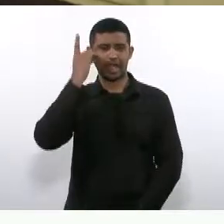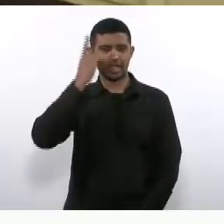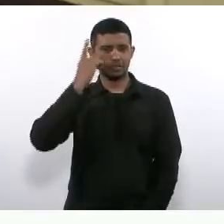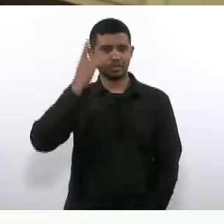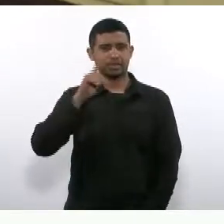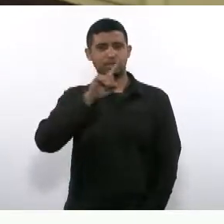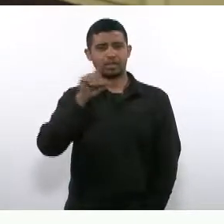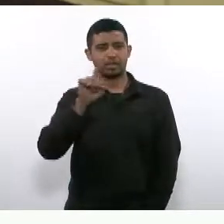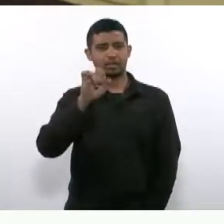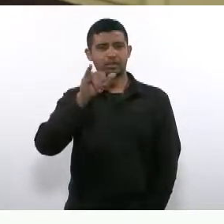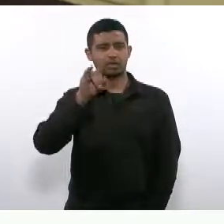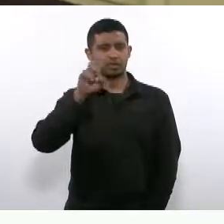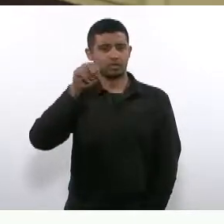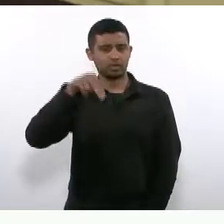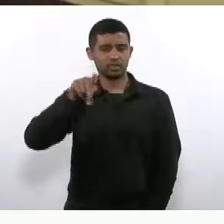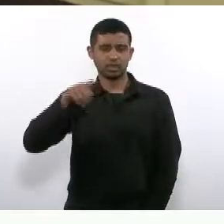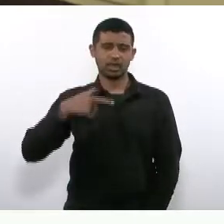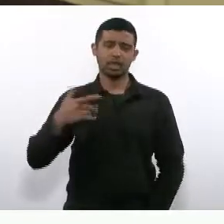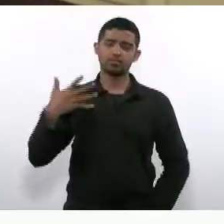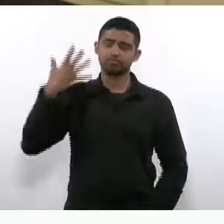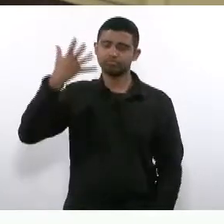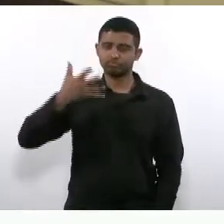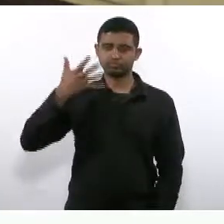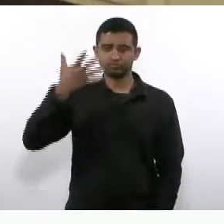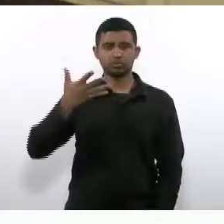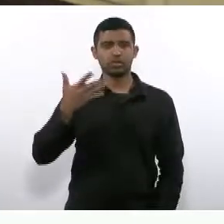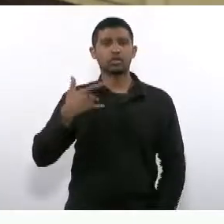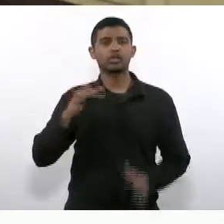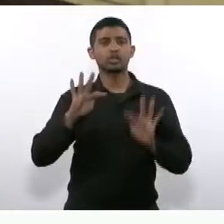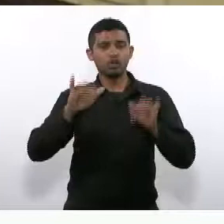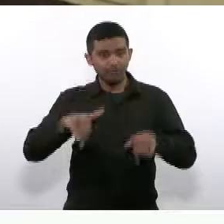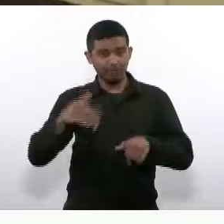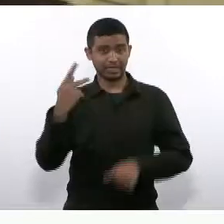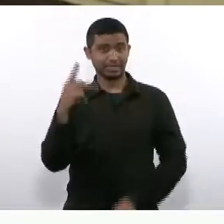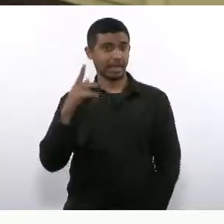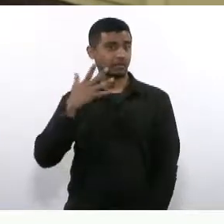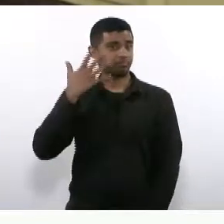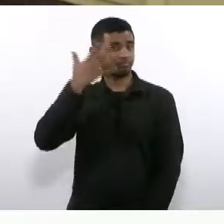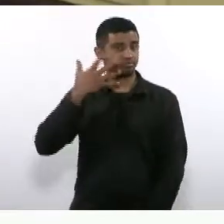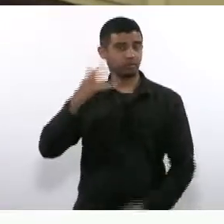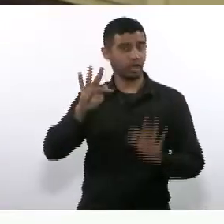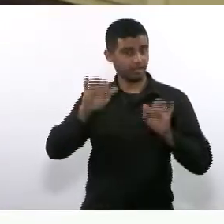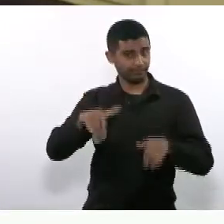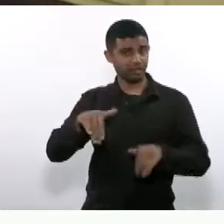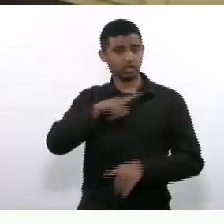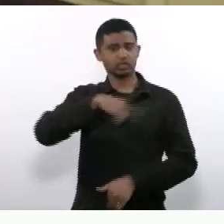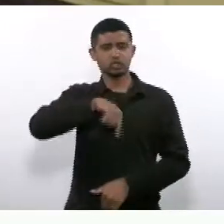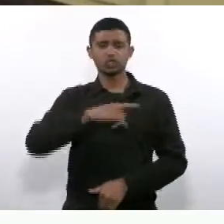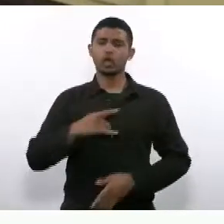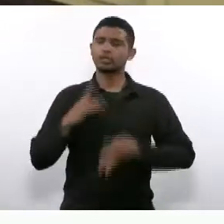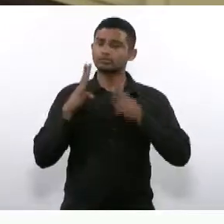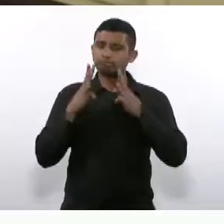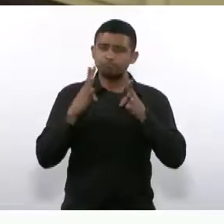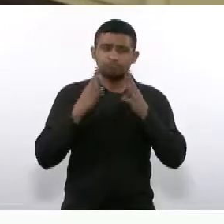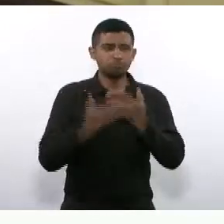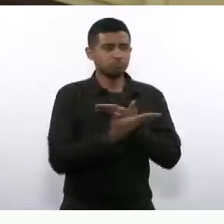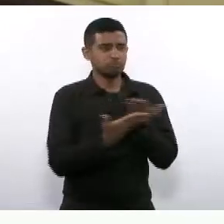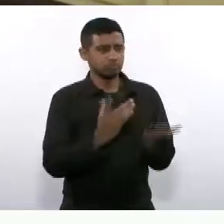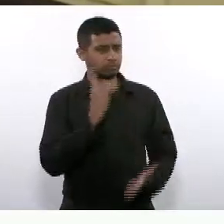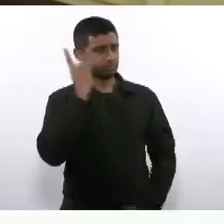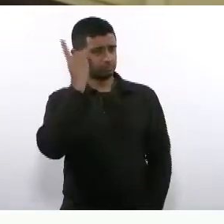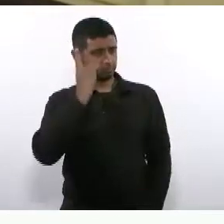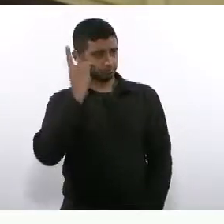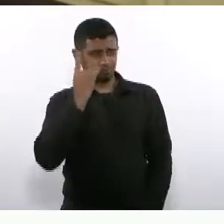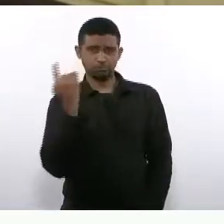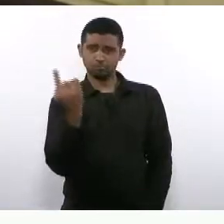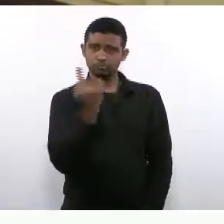irá se pronunciar e nós, ao final do seu pronunciamento, ouviremos as ponderações das excelentíssimas senhoras